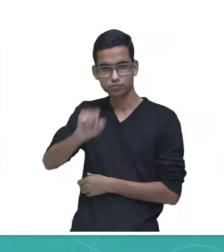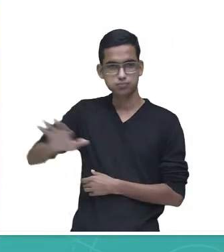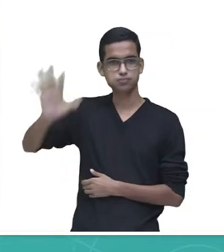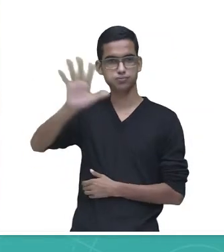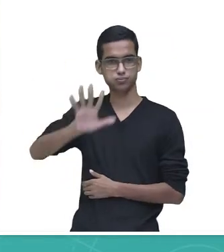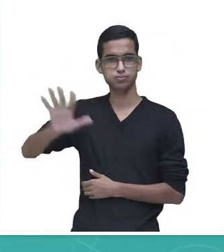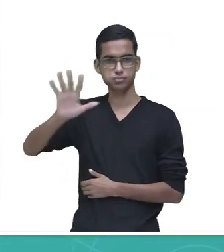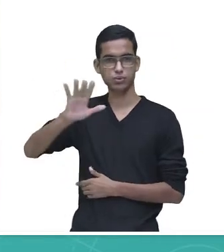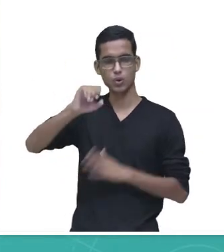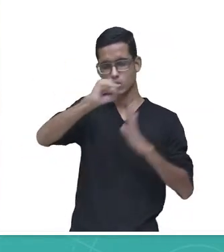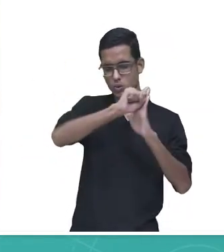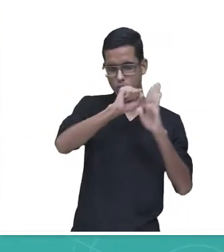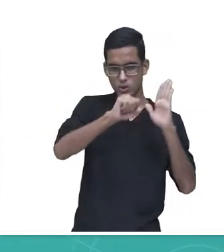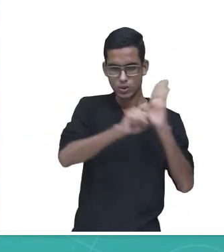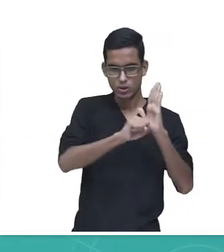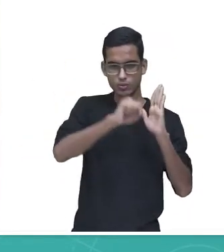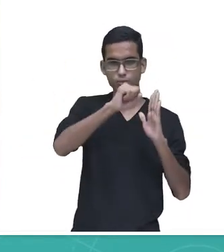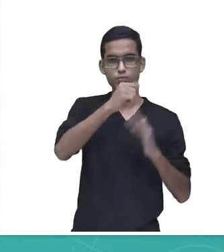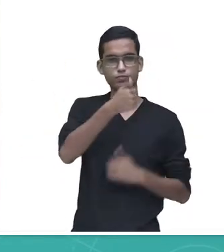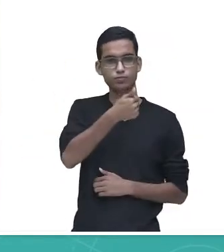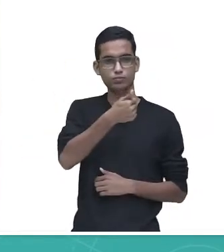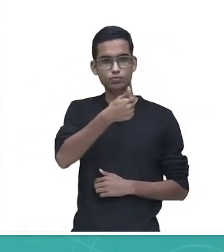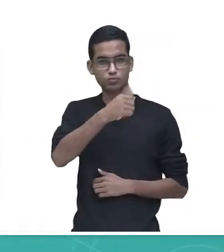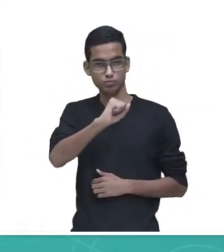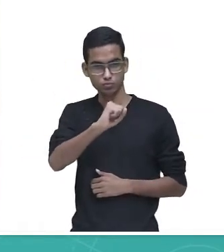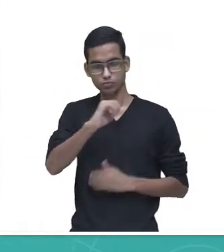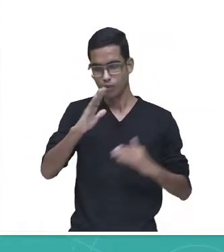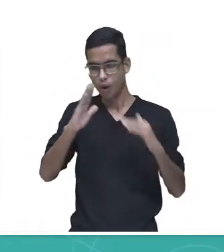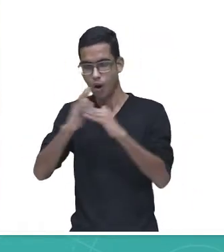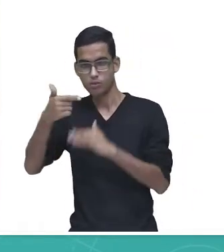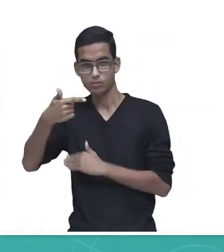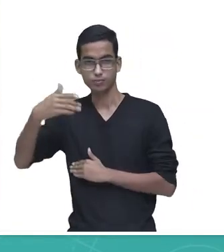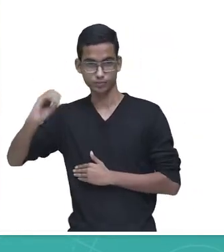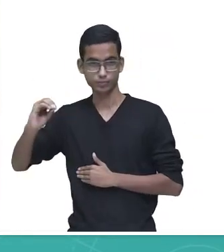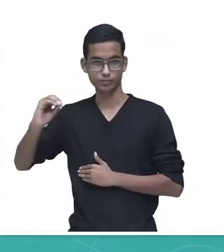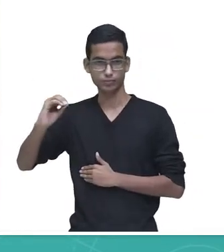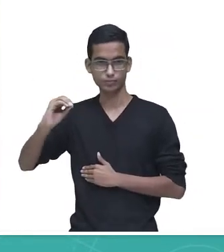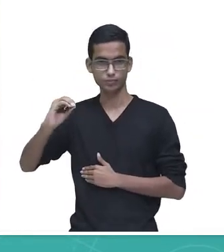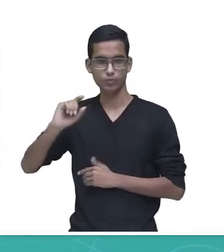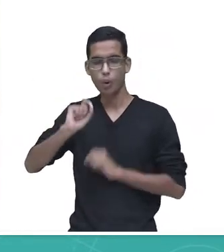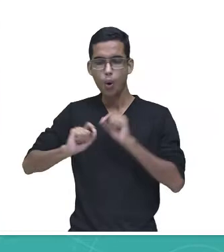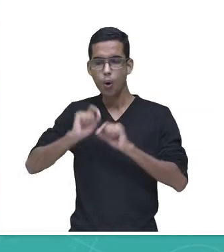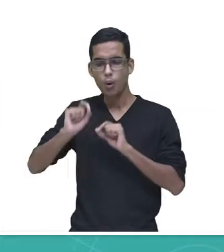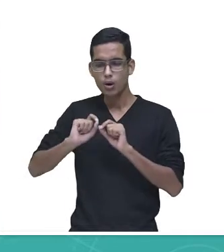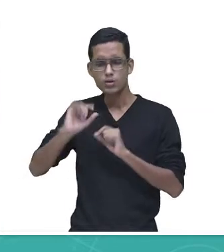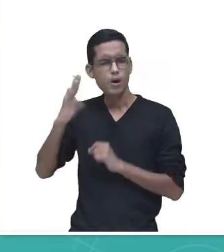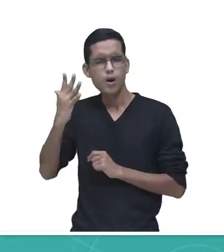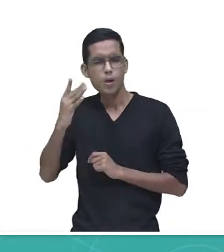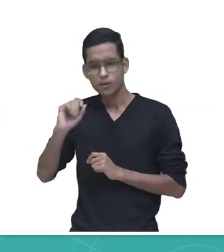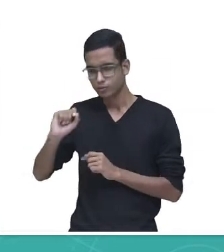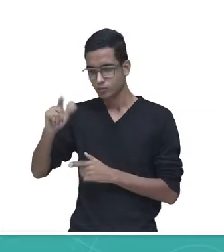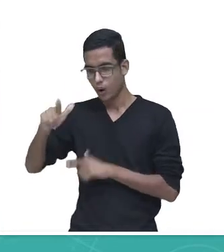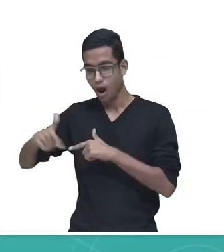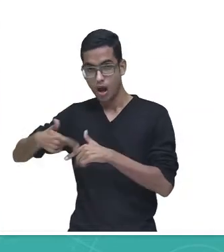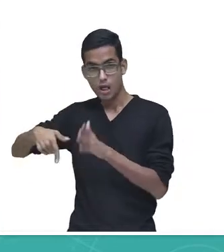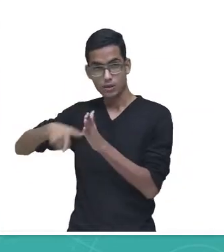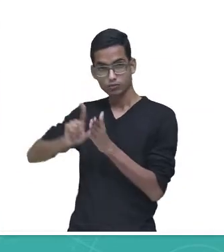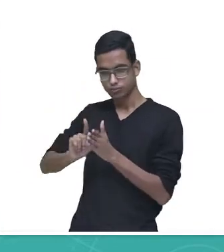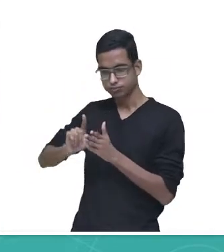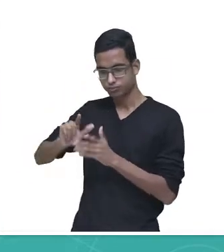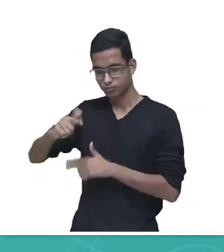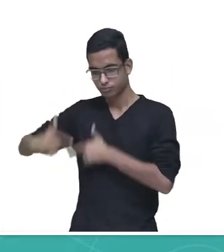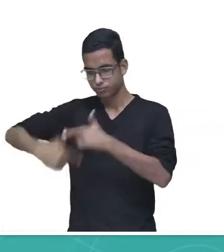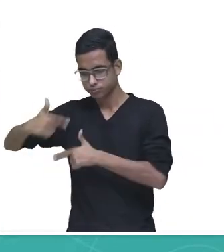A principal particularidade dessa revolução foi a substituição do trabalho artesanal pelo assalariado, com o uso